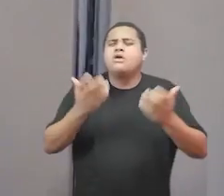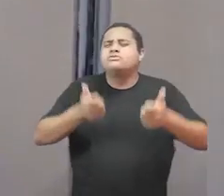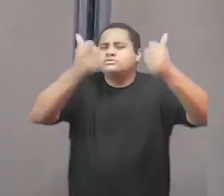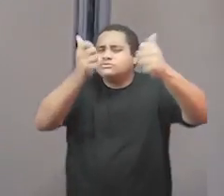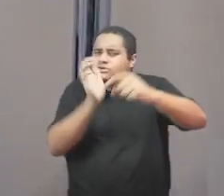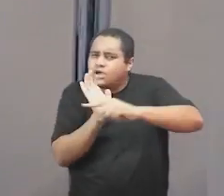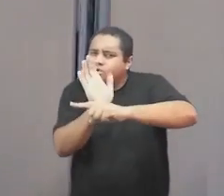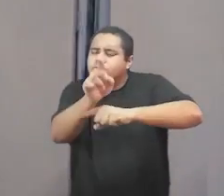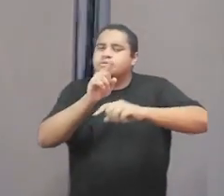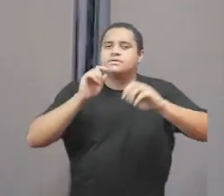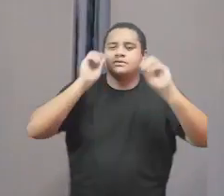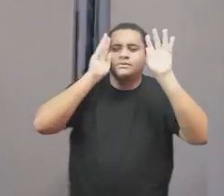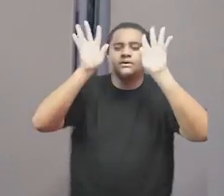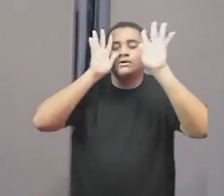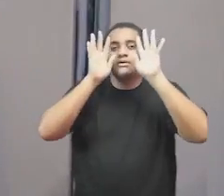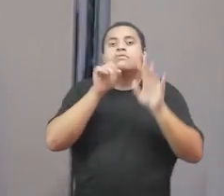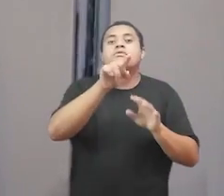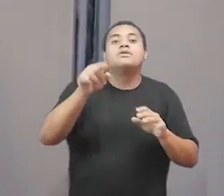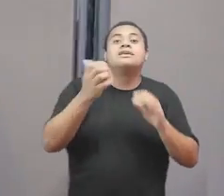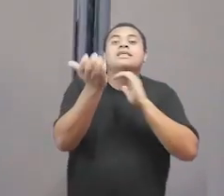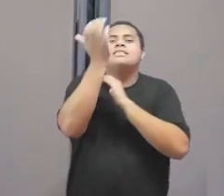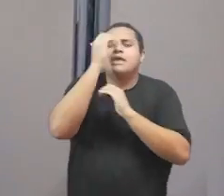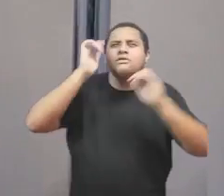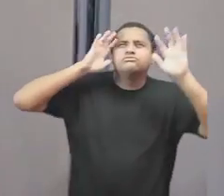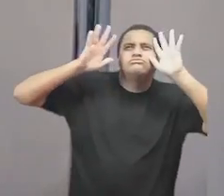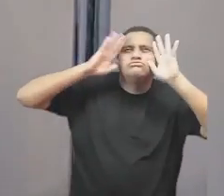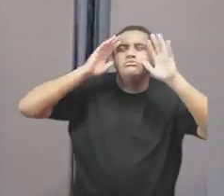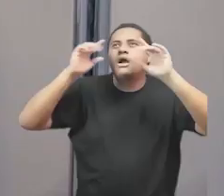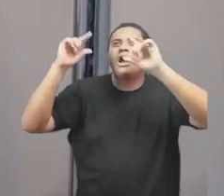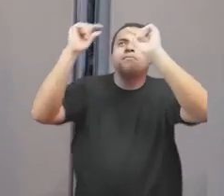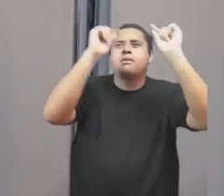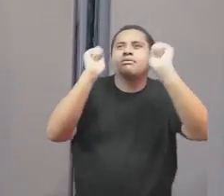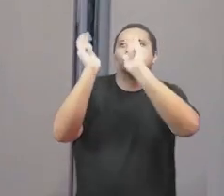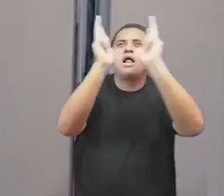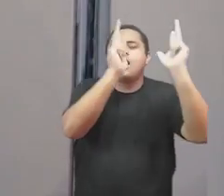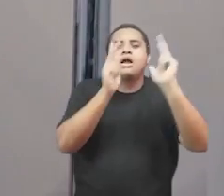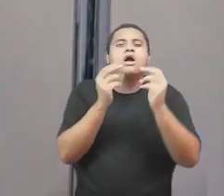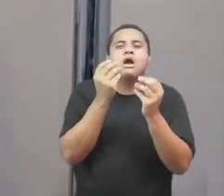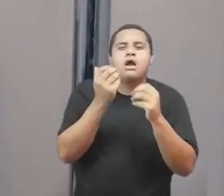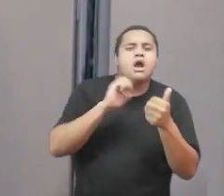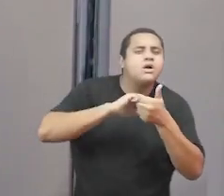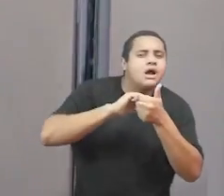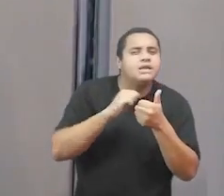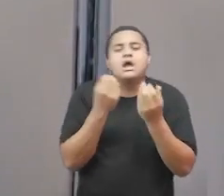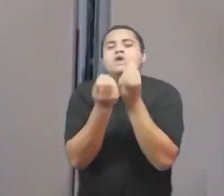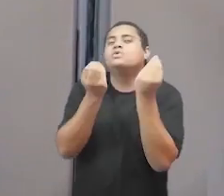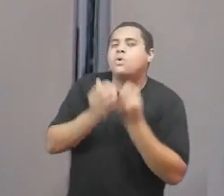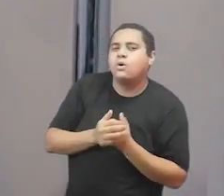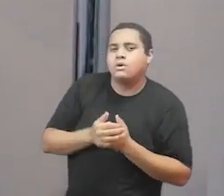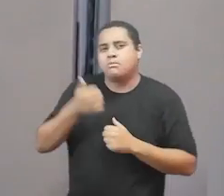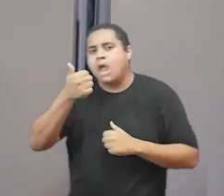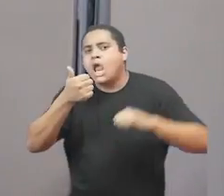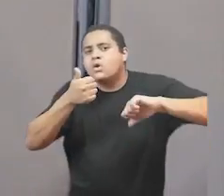uma reflexão, como está a qualidade dos seus diálogos internos? Já parou para pensar nisso? Tenta exercitar de sempre que